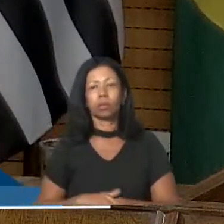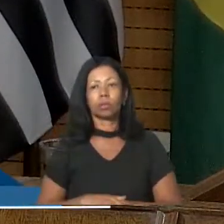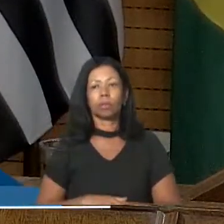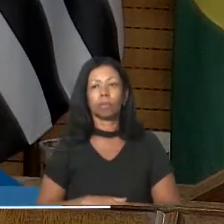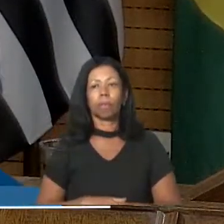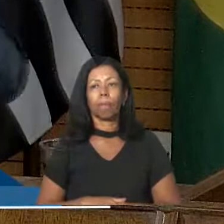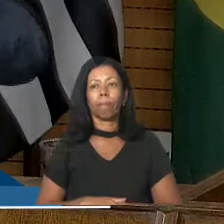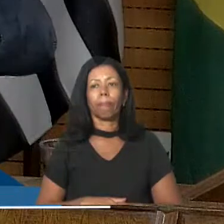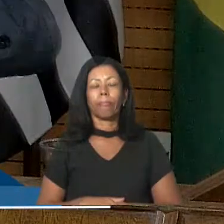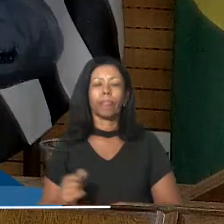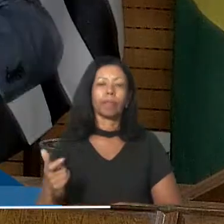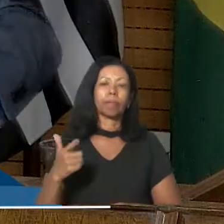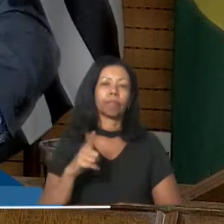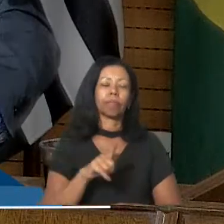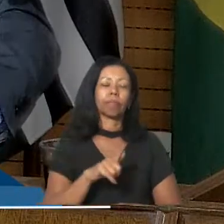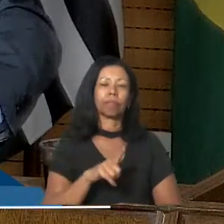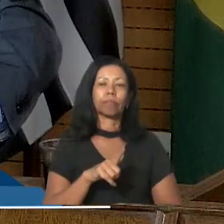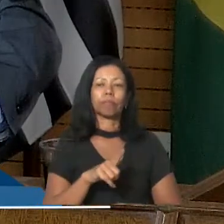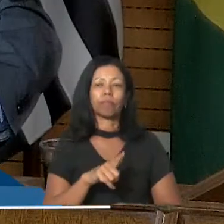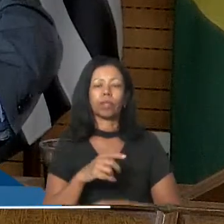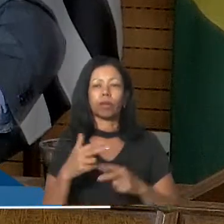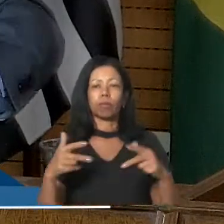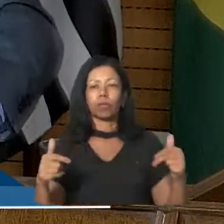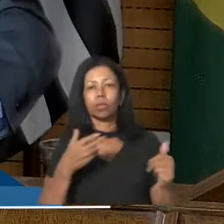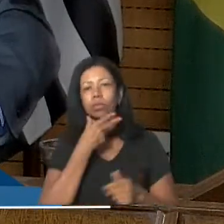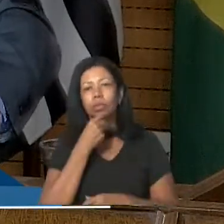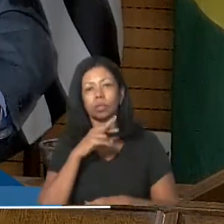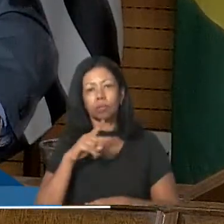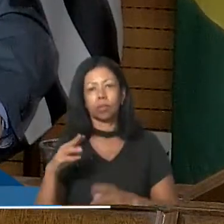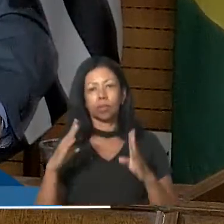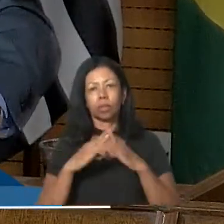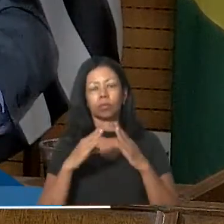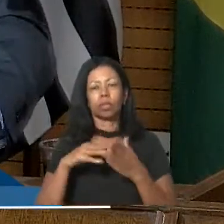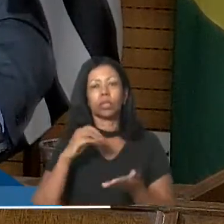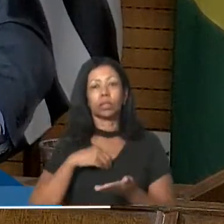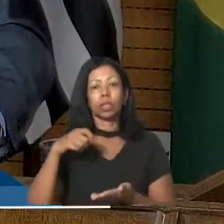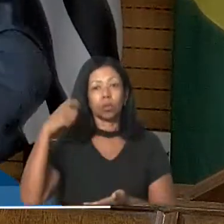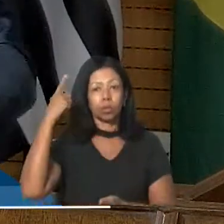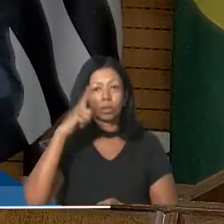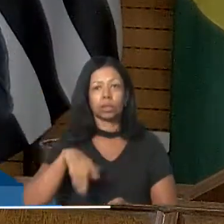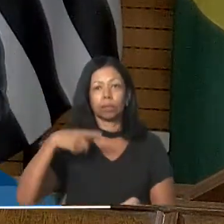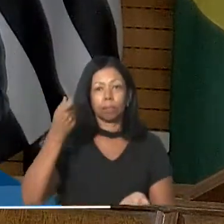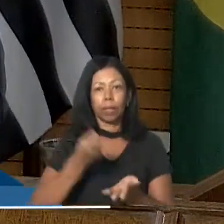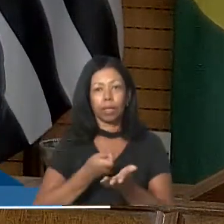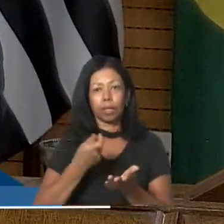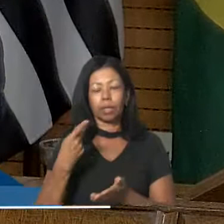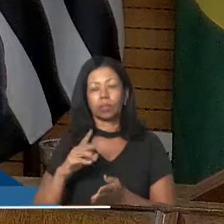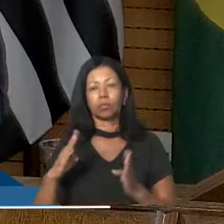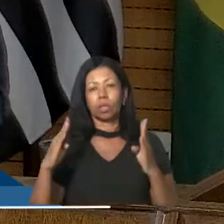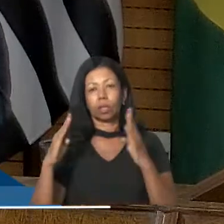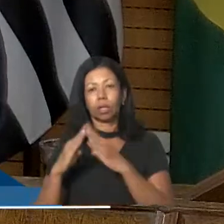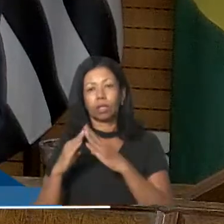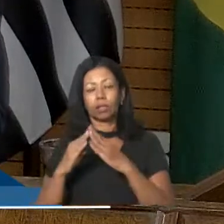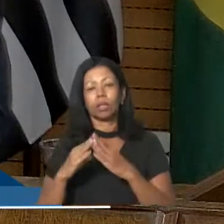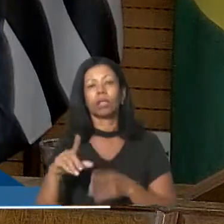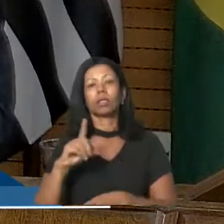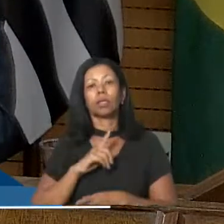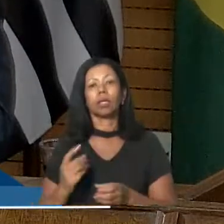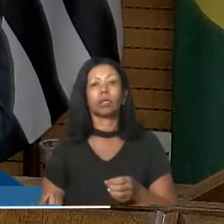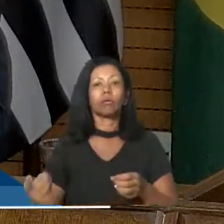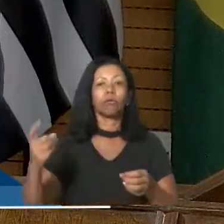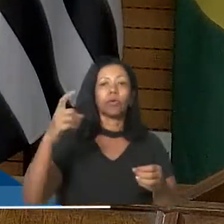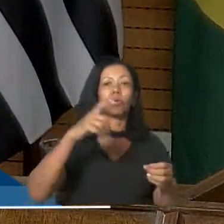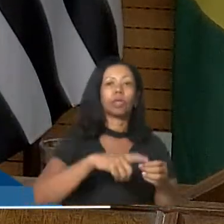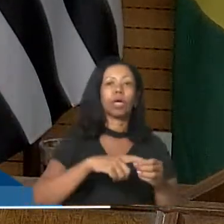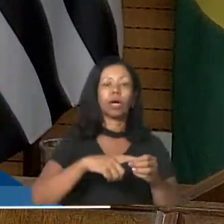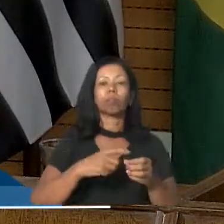irmãos moradores, se vendo sem condições de pagar a sua habitação, muitas vezes, vereador Roxinho, tem que voltar para uma área